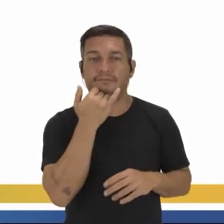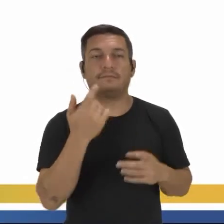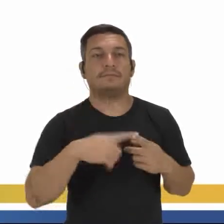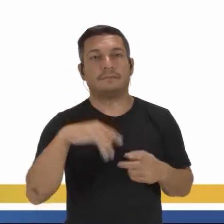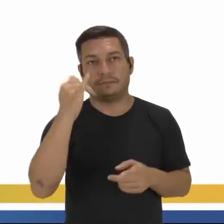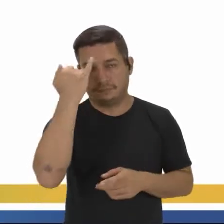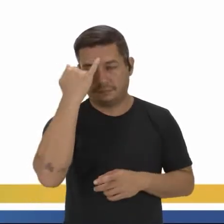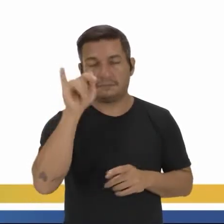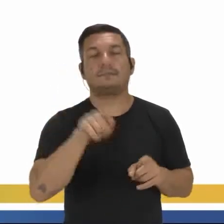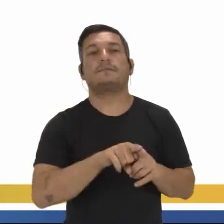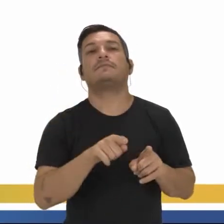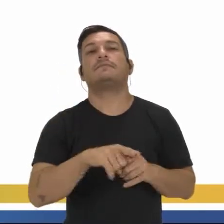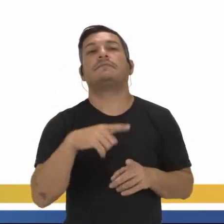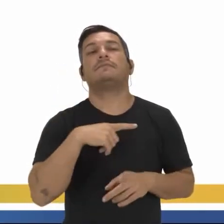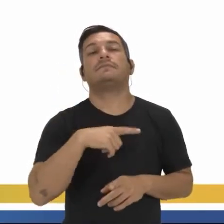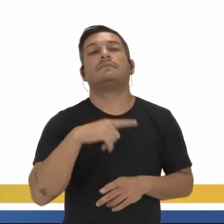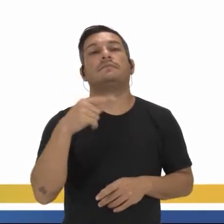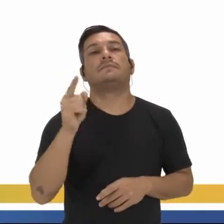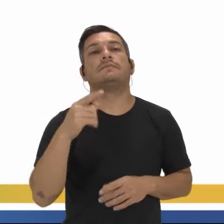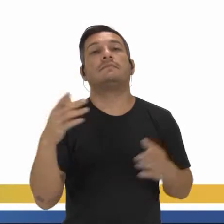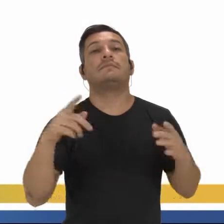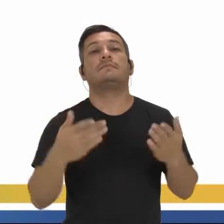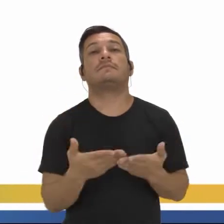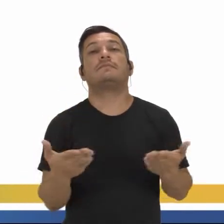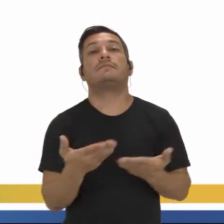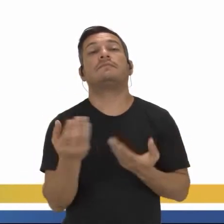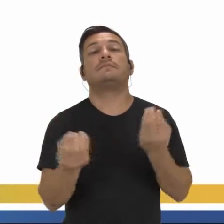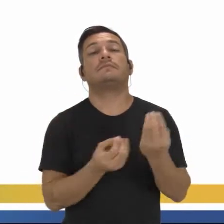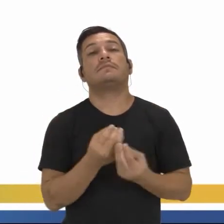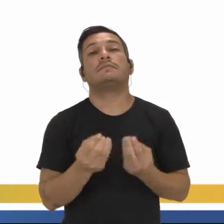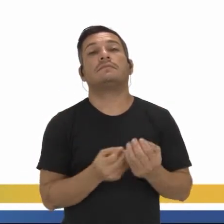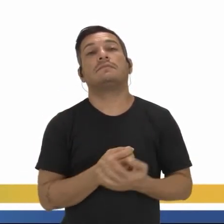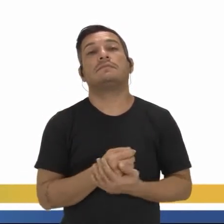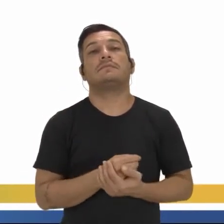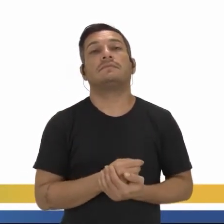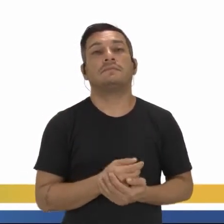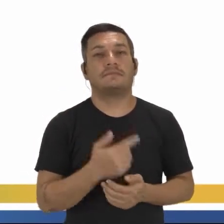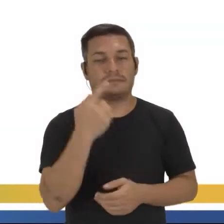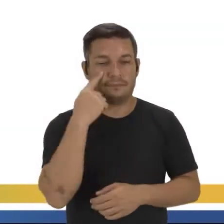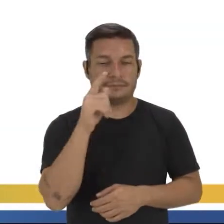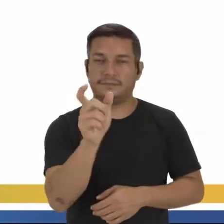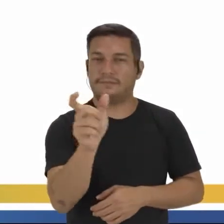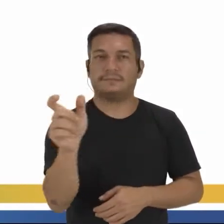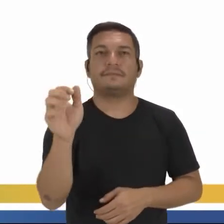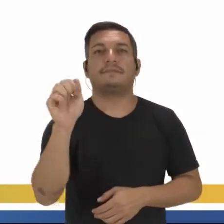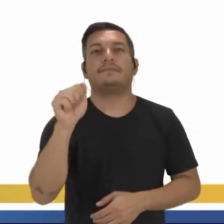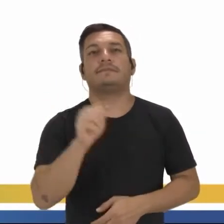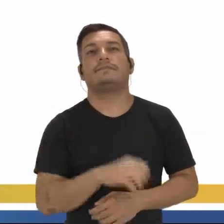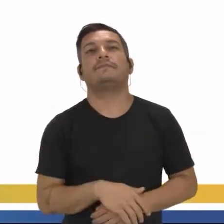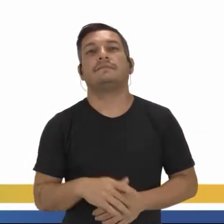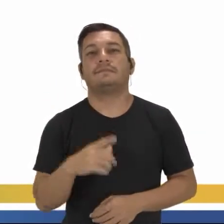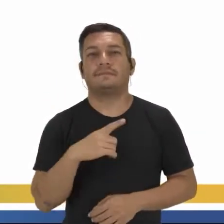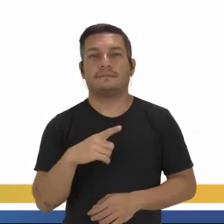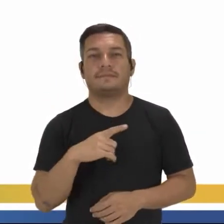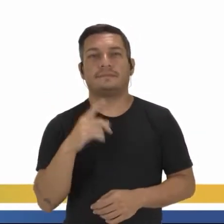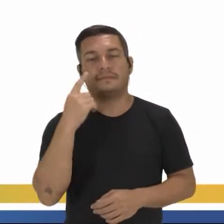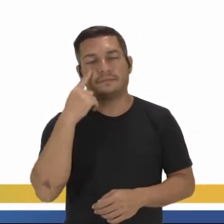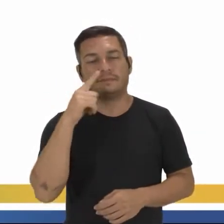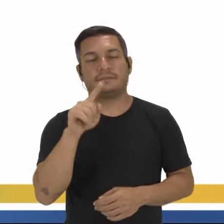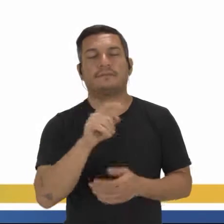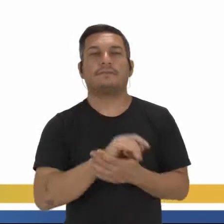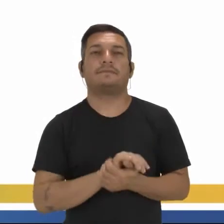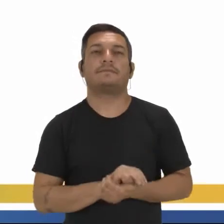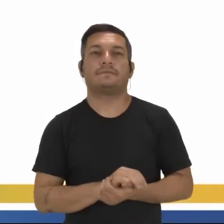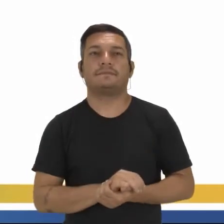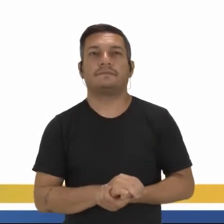também tinha acento. Mas como é agora? Agora é androide, boia, joia, colmeia e assembleia